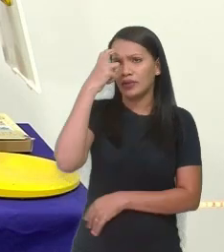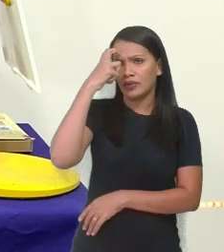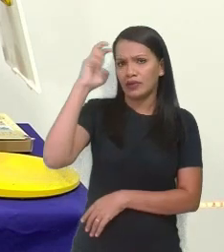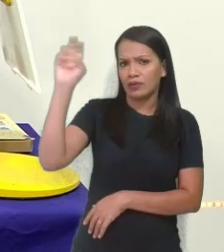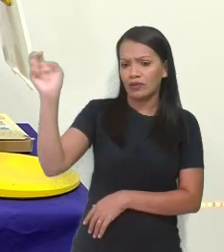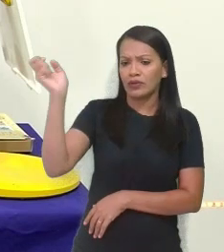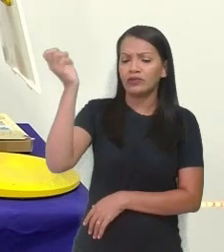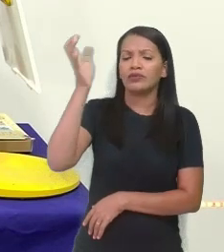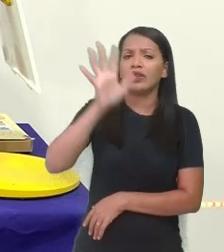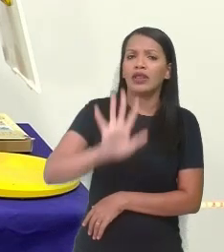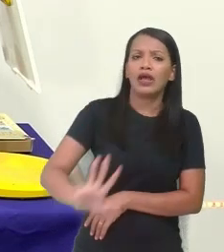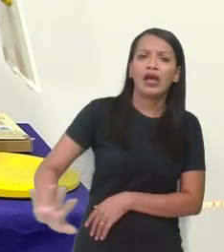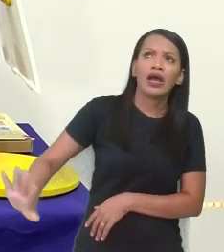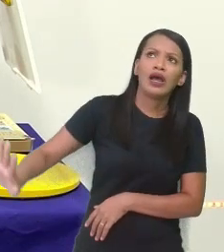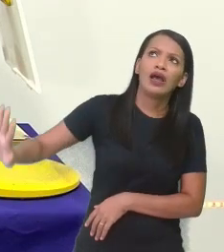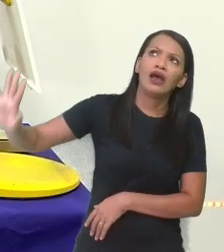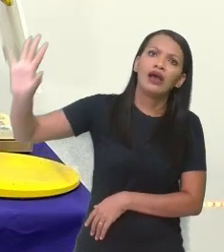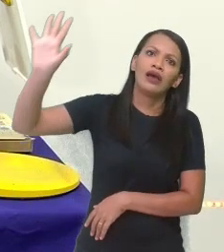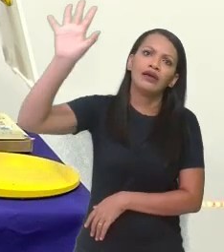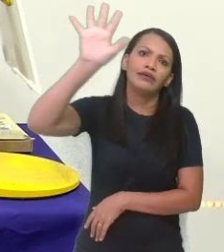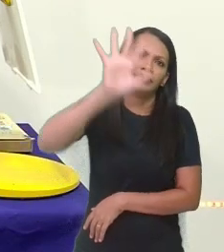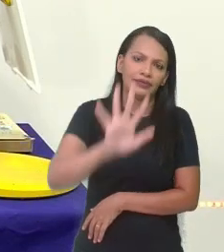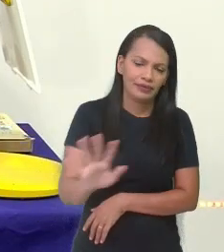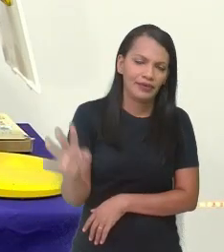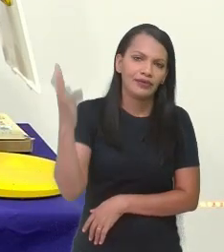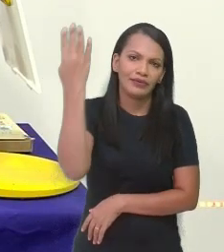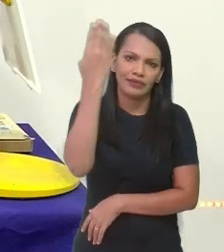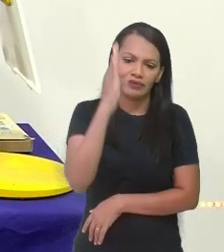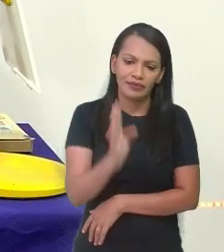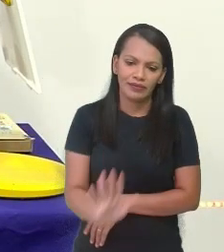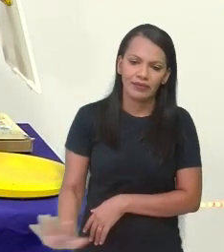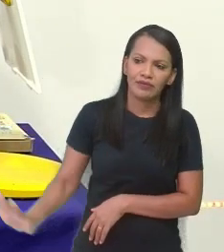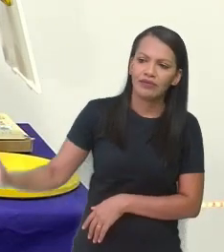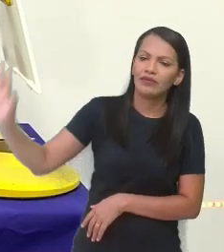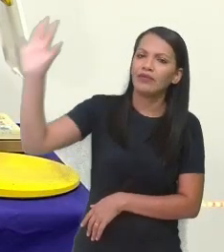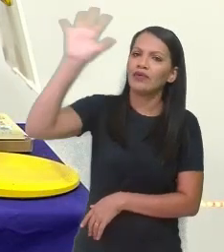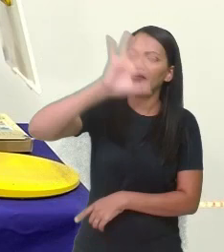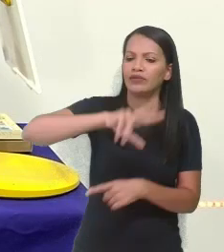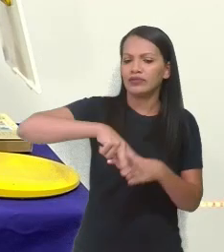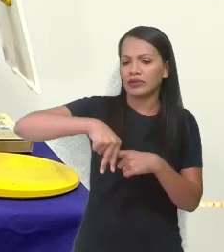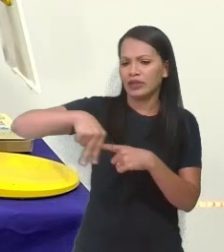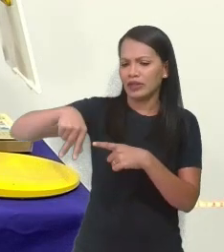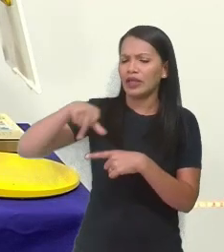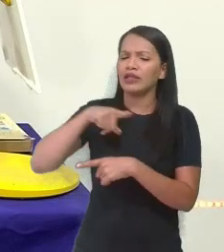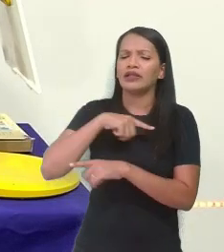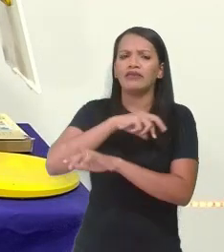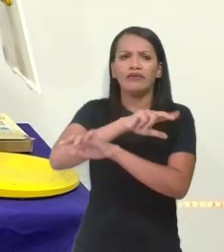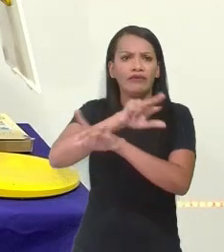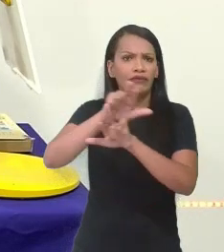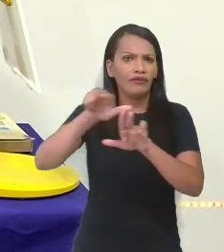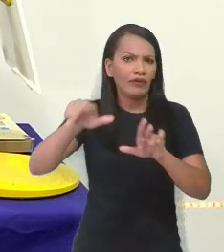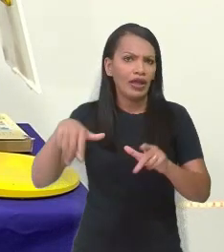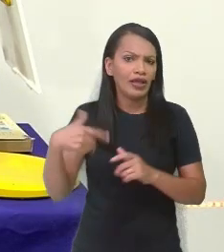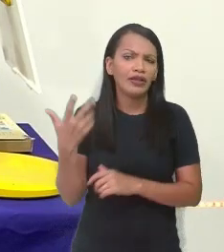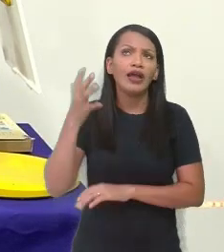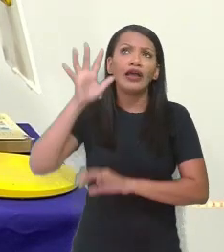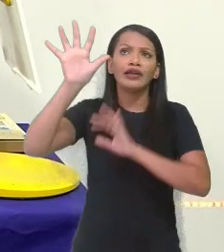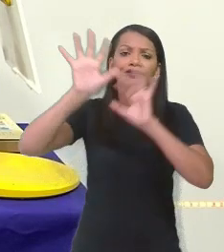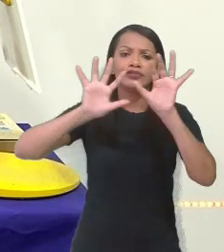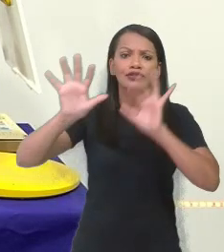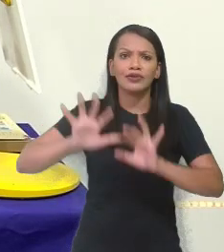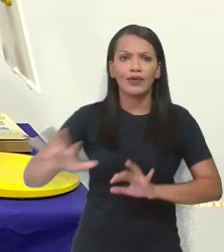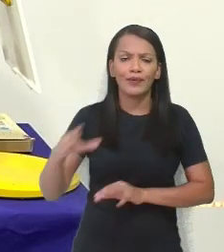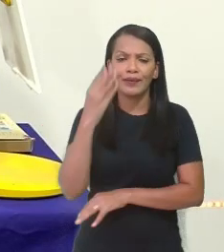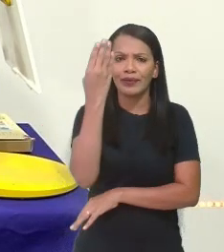Cultural nacional, é um patrimônio do Brasil. A gente tem o cordel em diversas regiões brasileiras,